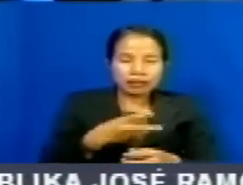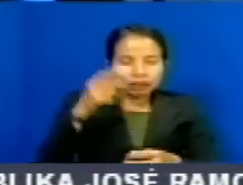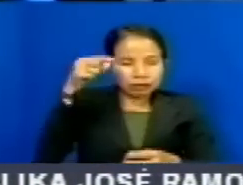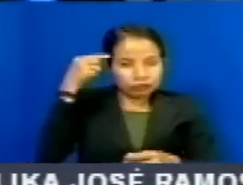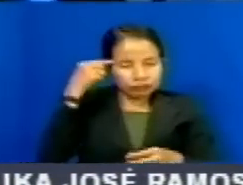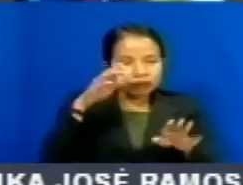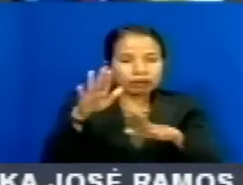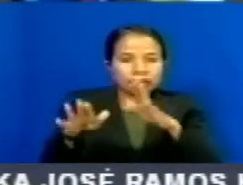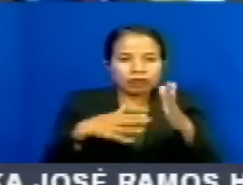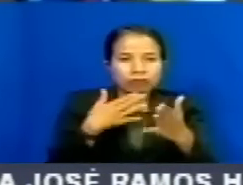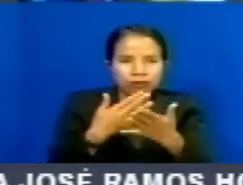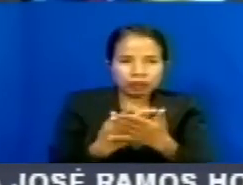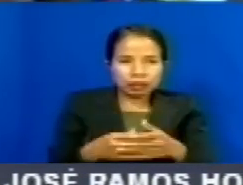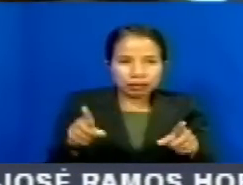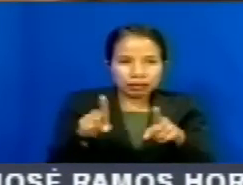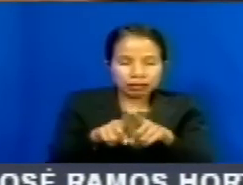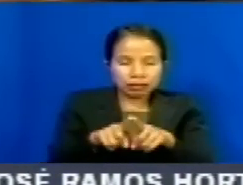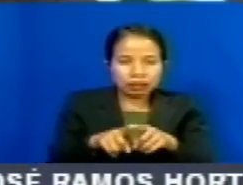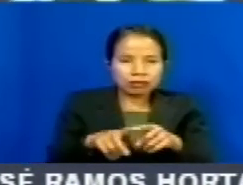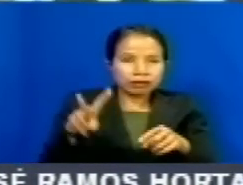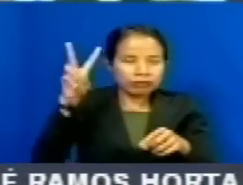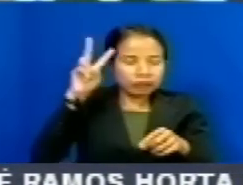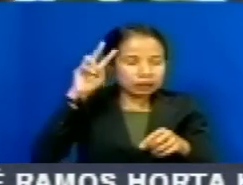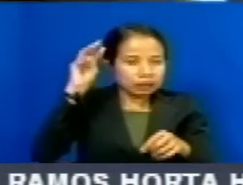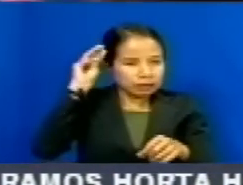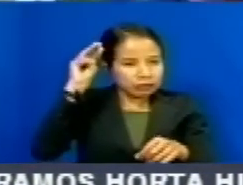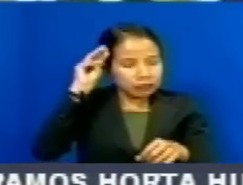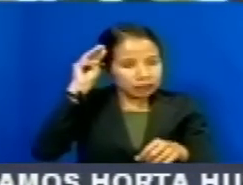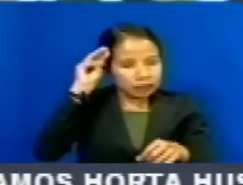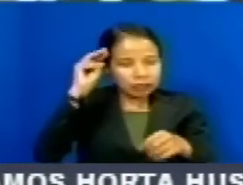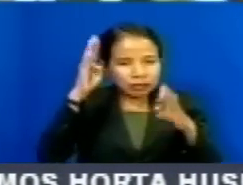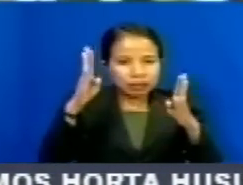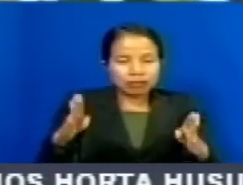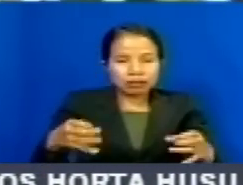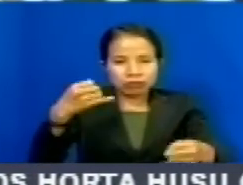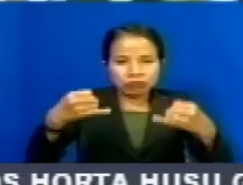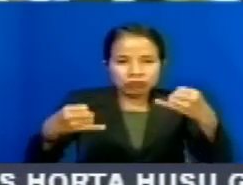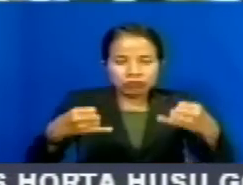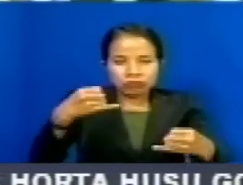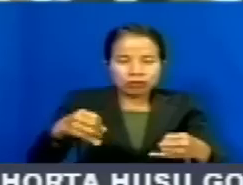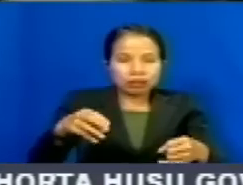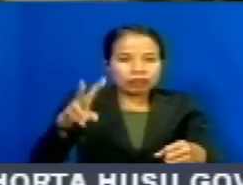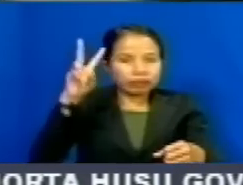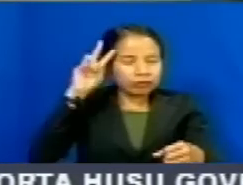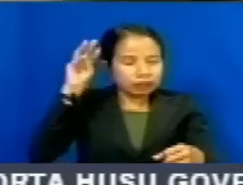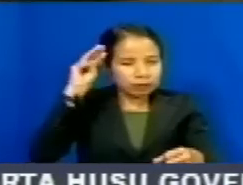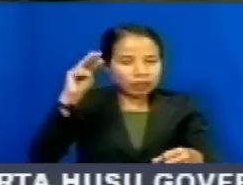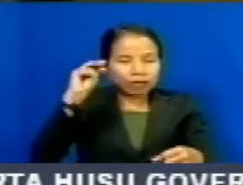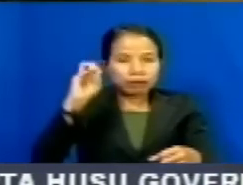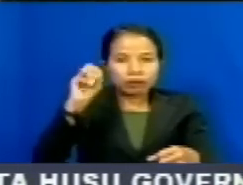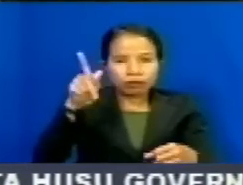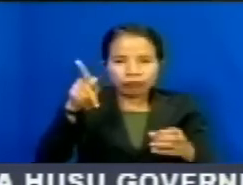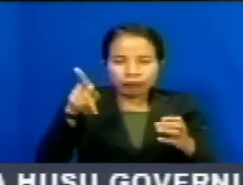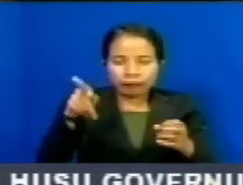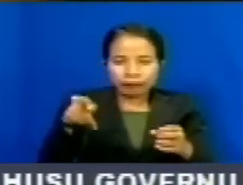para la hedia. Relaciona o vice-ministro de Justiça, vice-ministro Obras Públicas, no vice-ministro